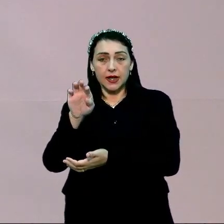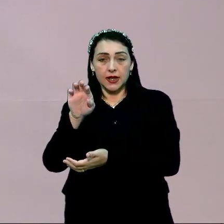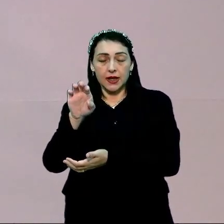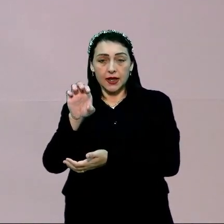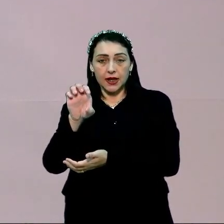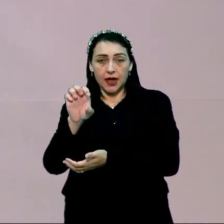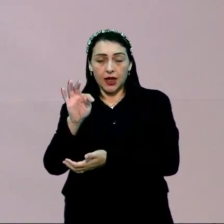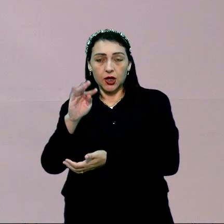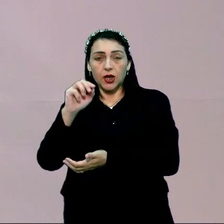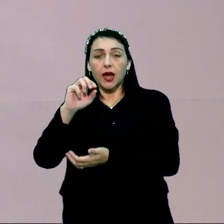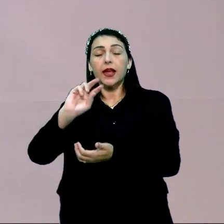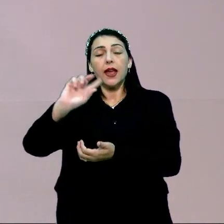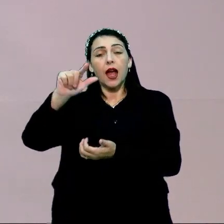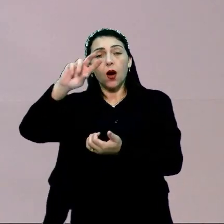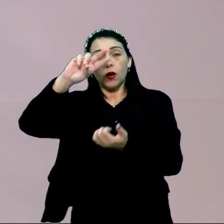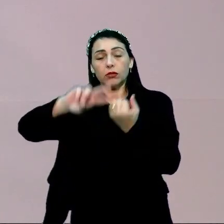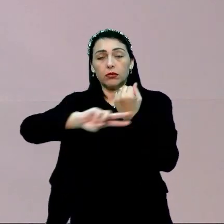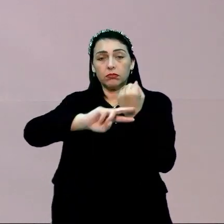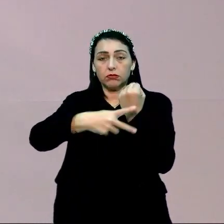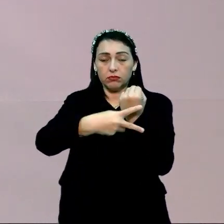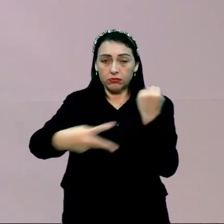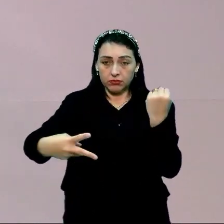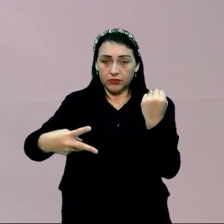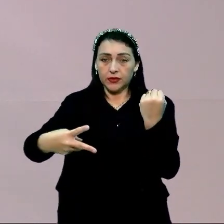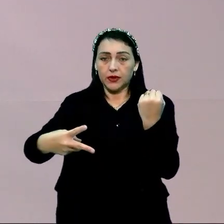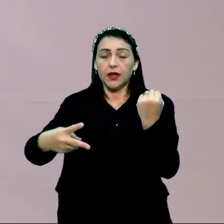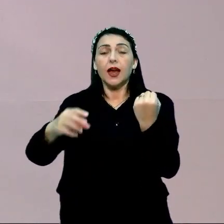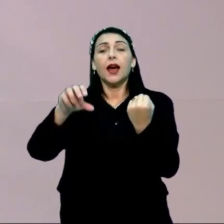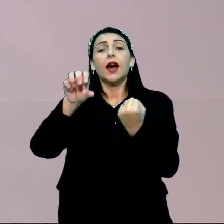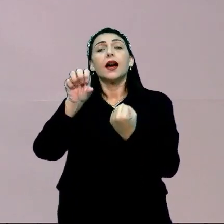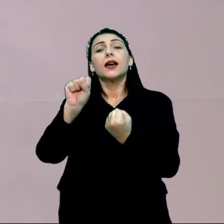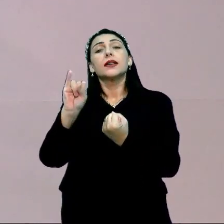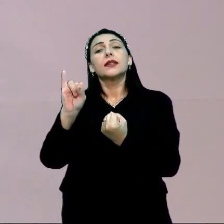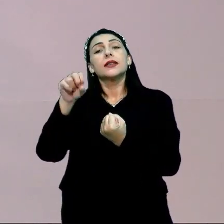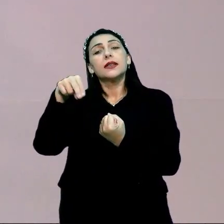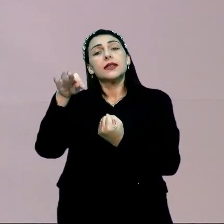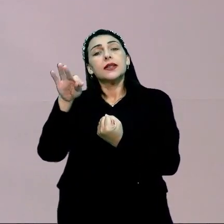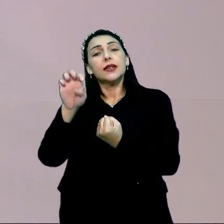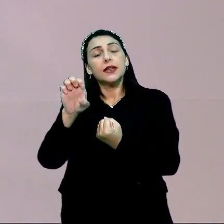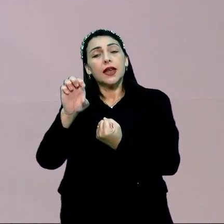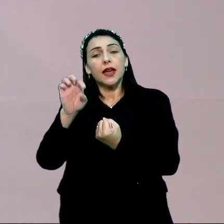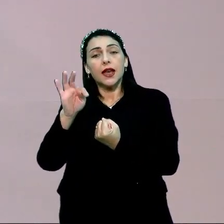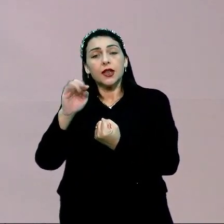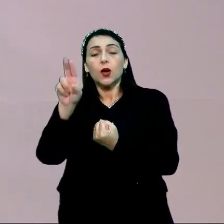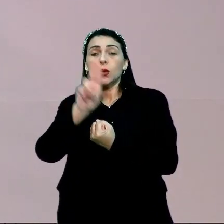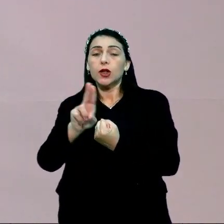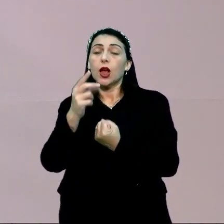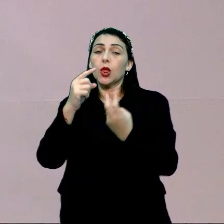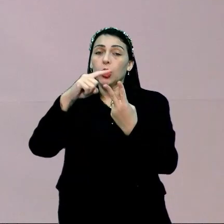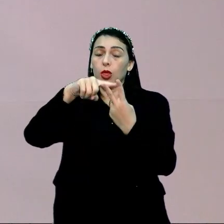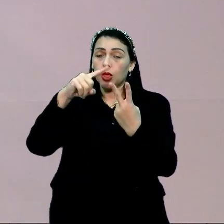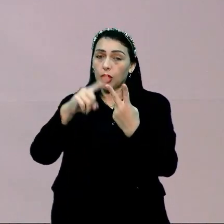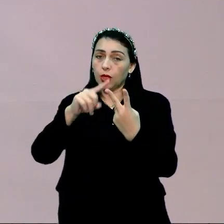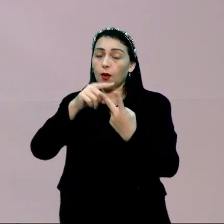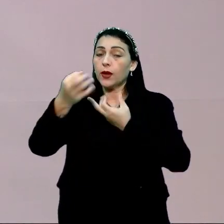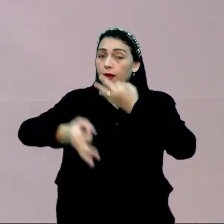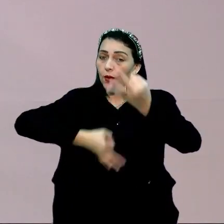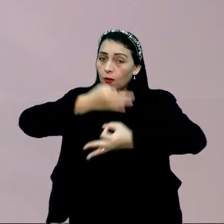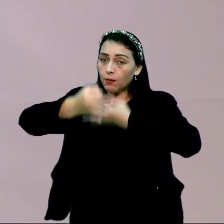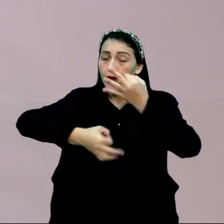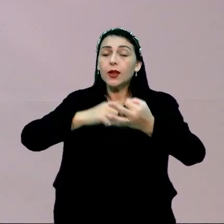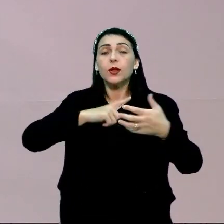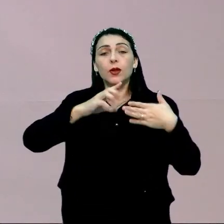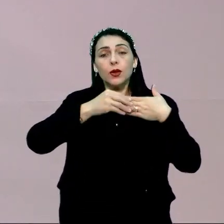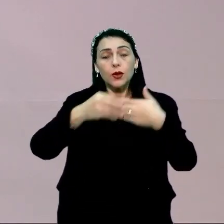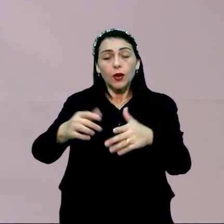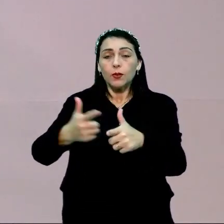causa e consequência. A tese sintética é aquela que utiliza aqueles dois argumentos. Nós trouxemos duas problemáticas aí. Então, essa